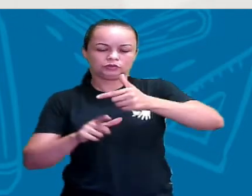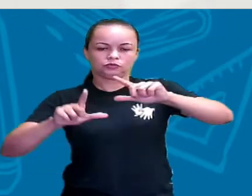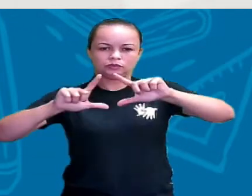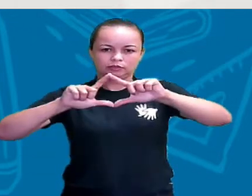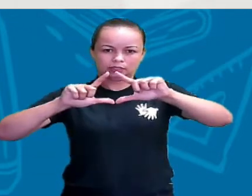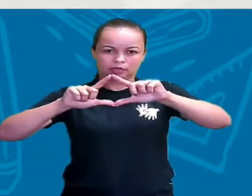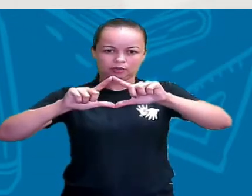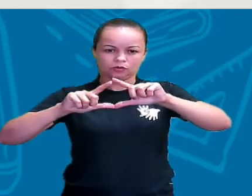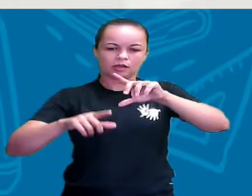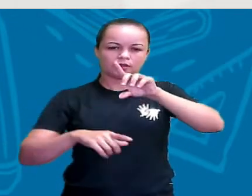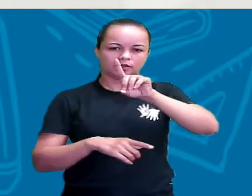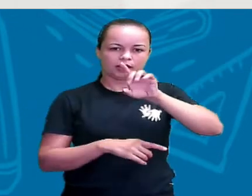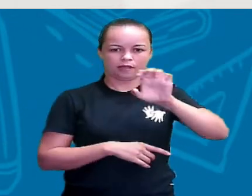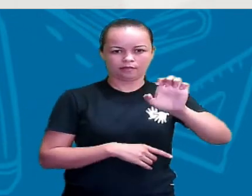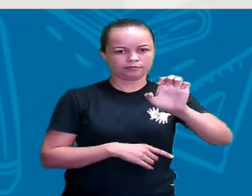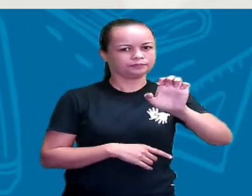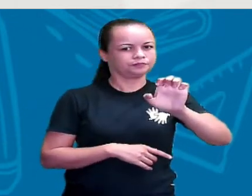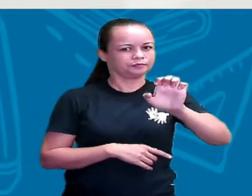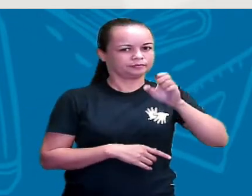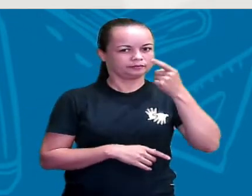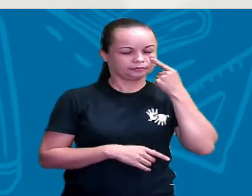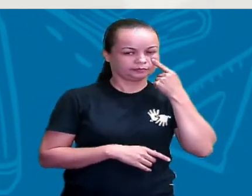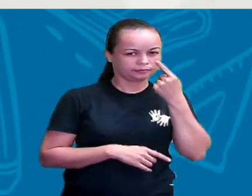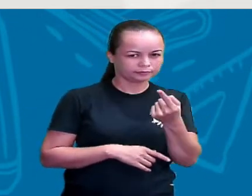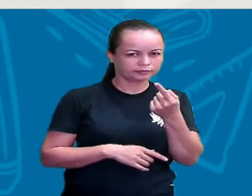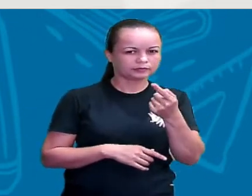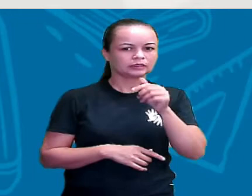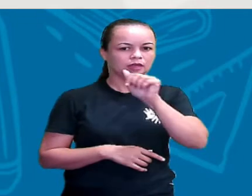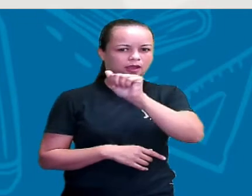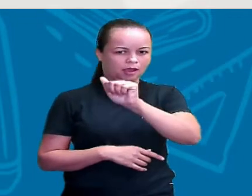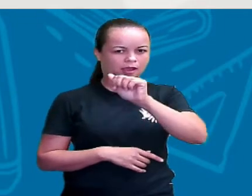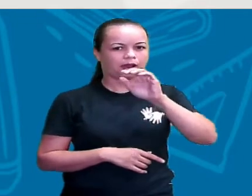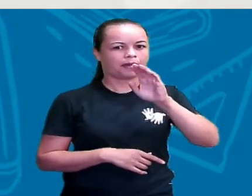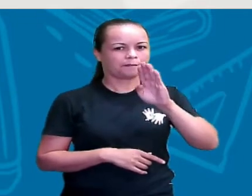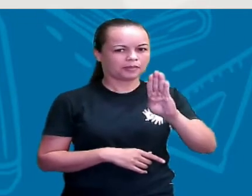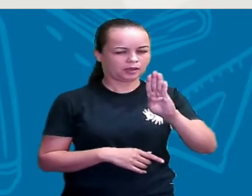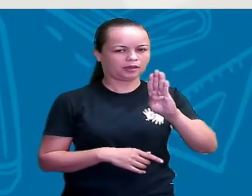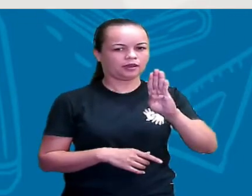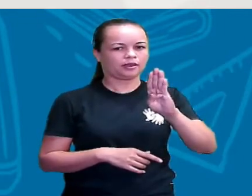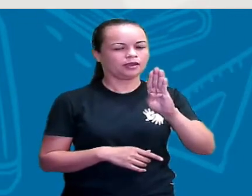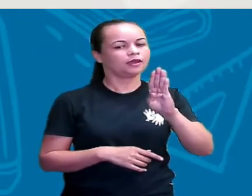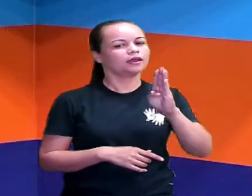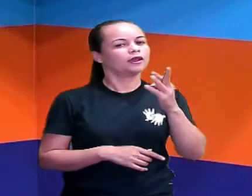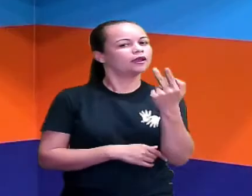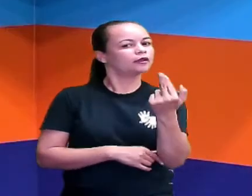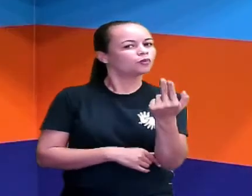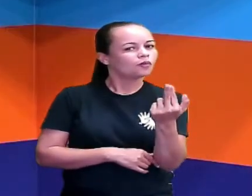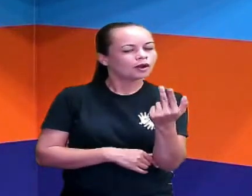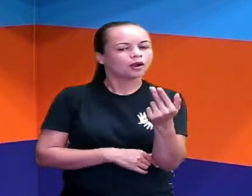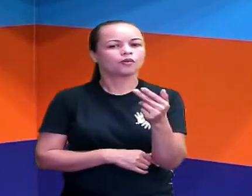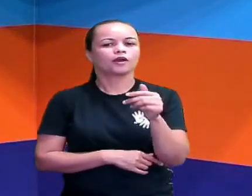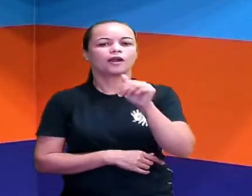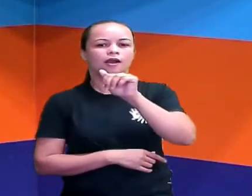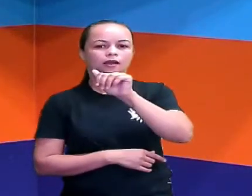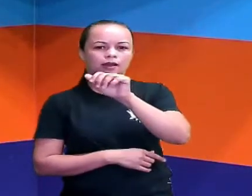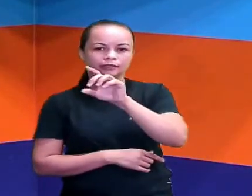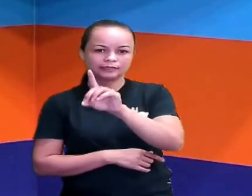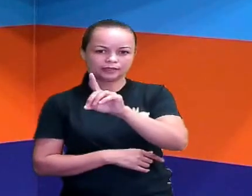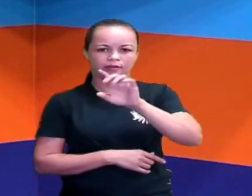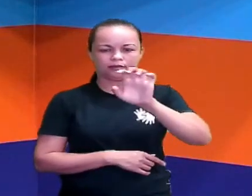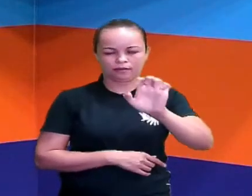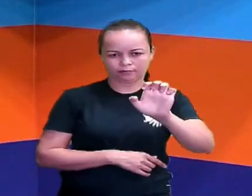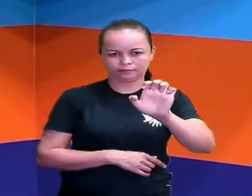ó, DE, tá vendo? Então, AB é igual, ó, AB é igual a quem? A